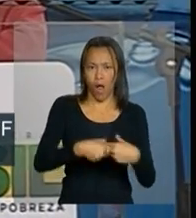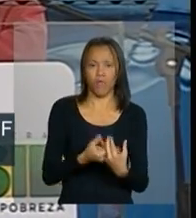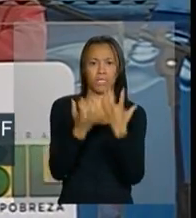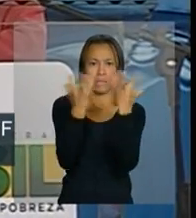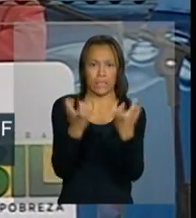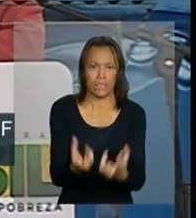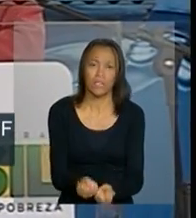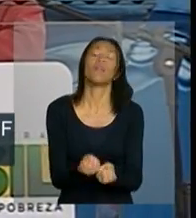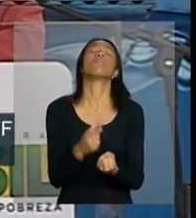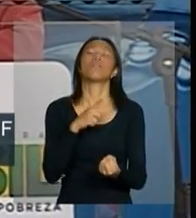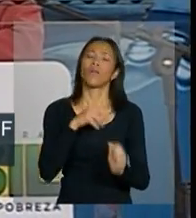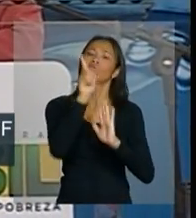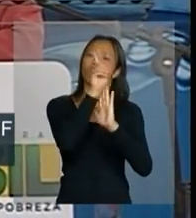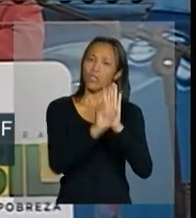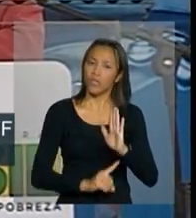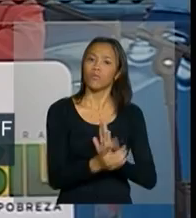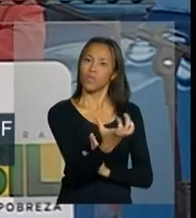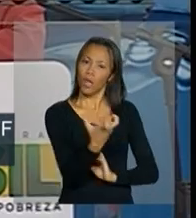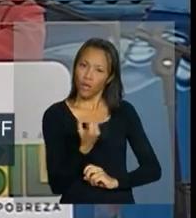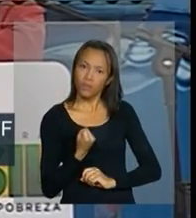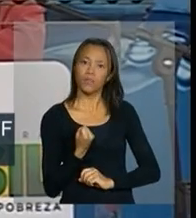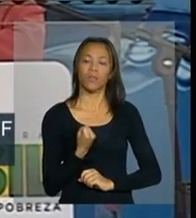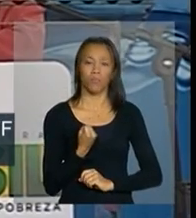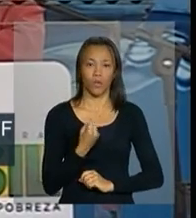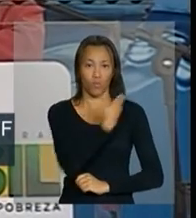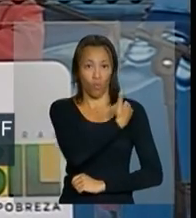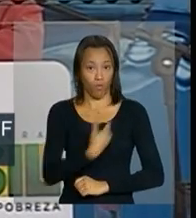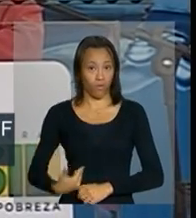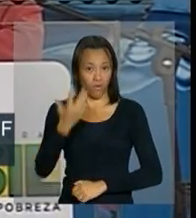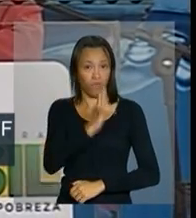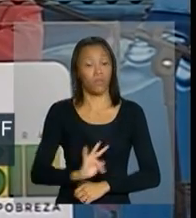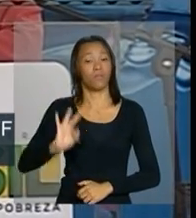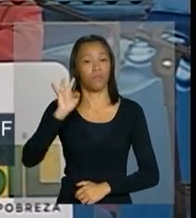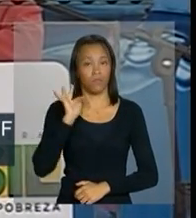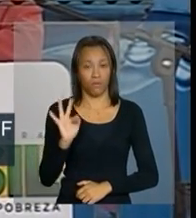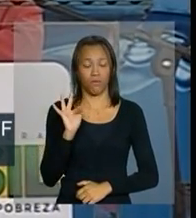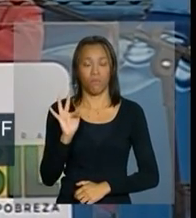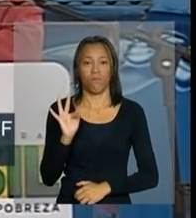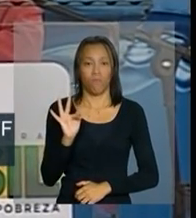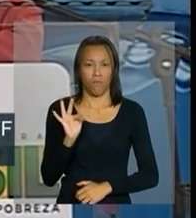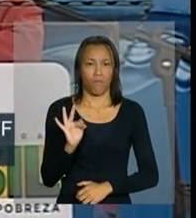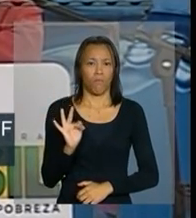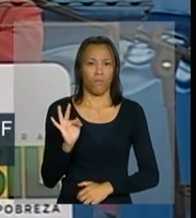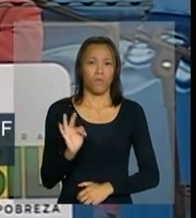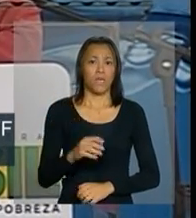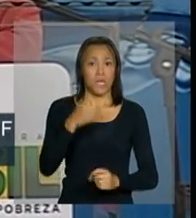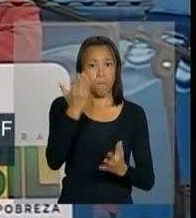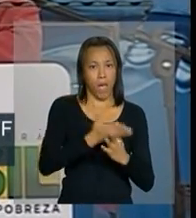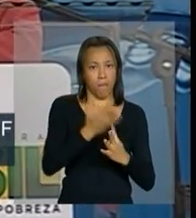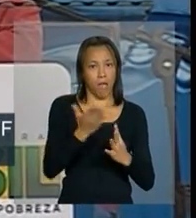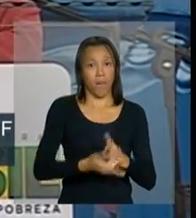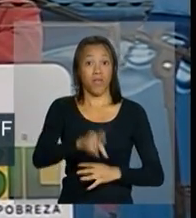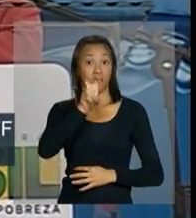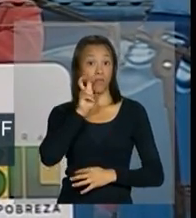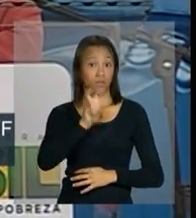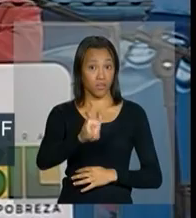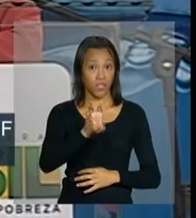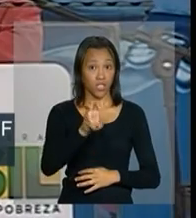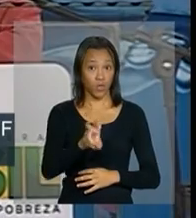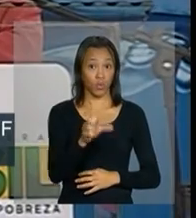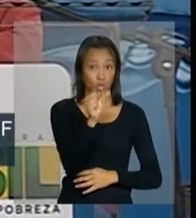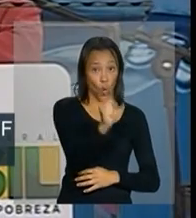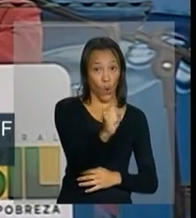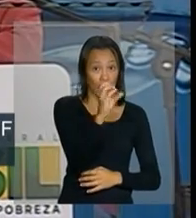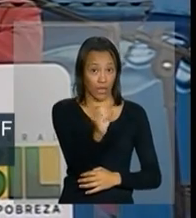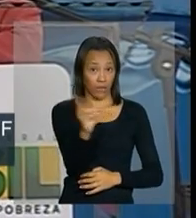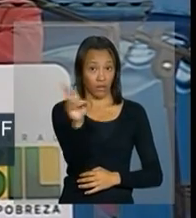ele tem direito a receber do governo federal, em 5 parcelas, de